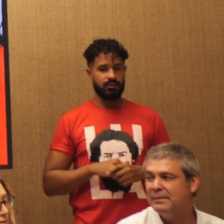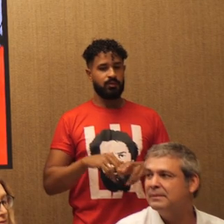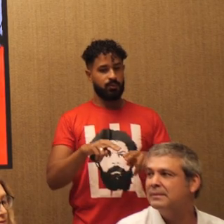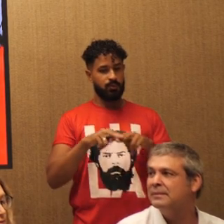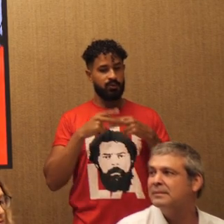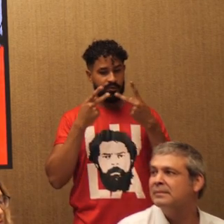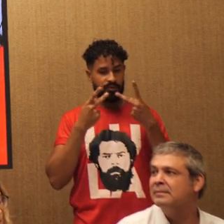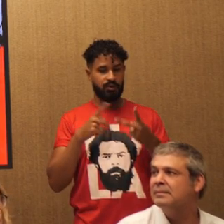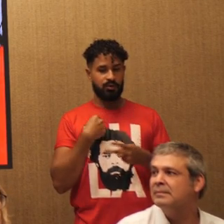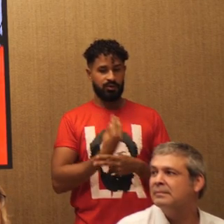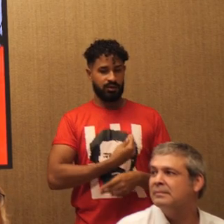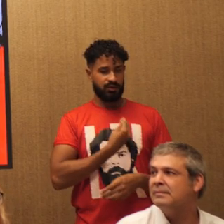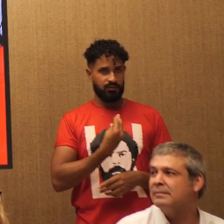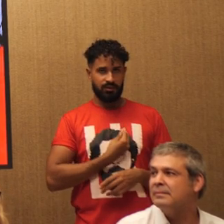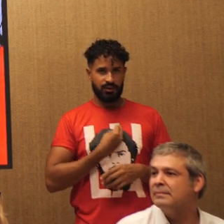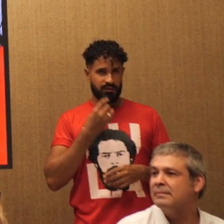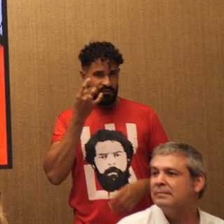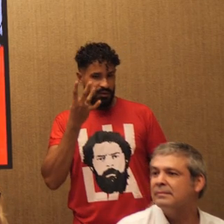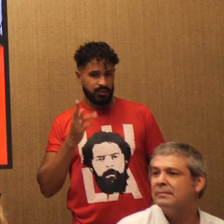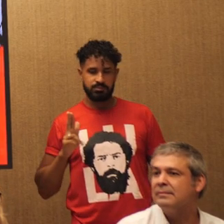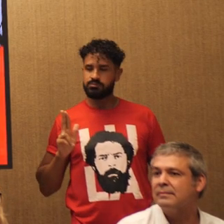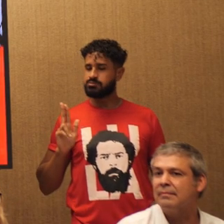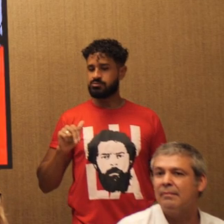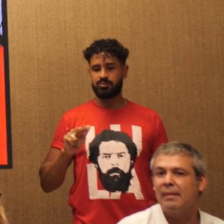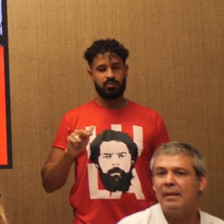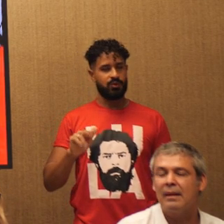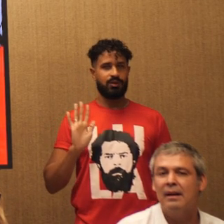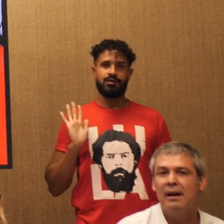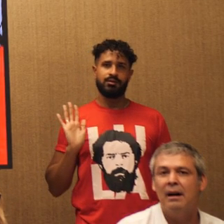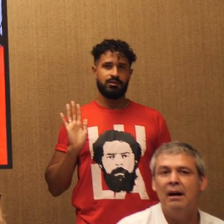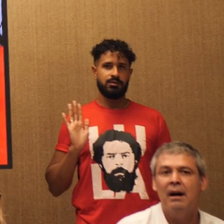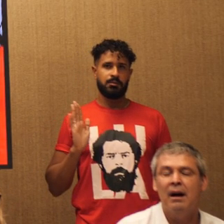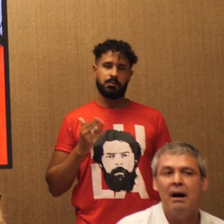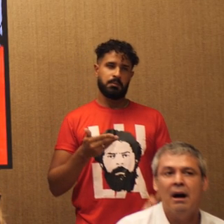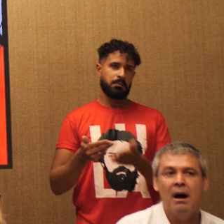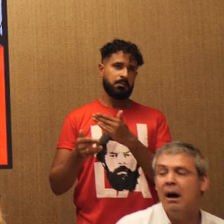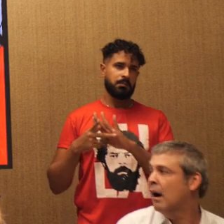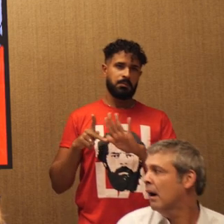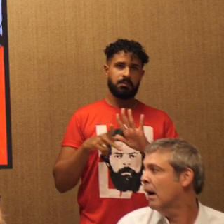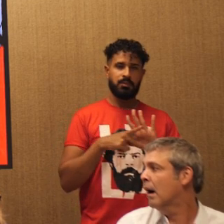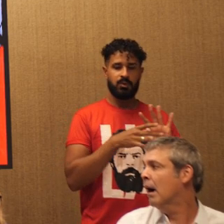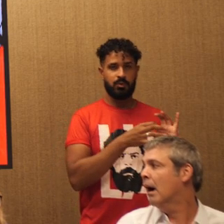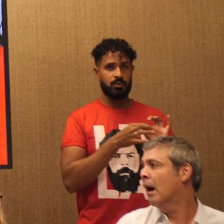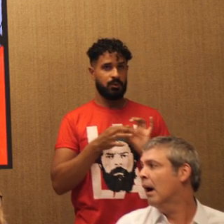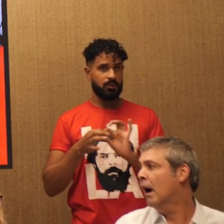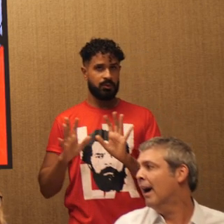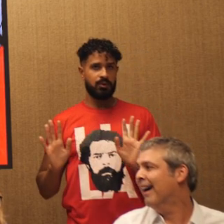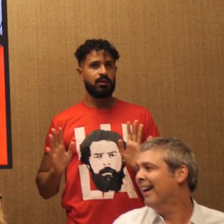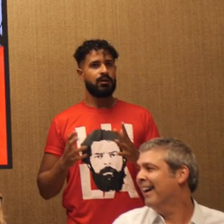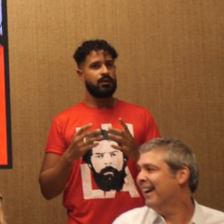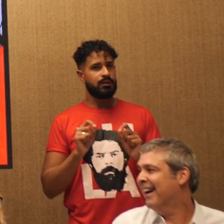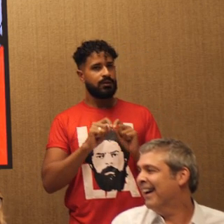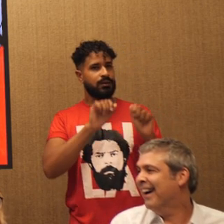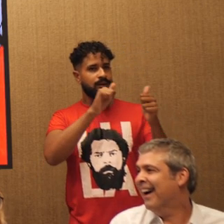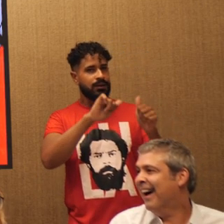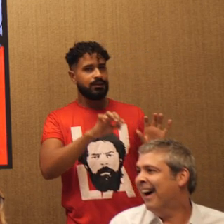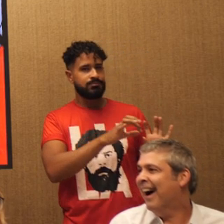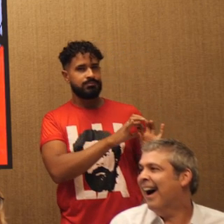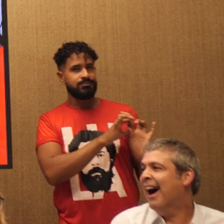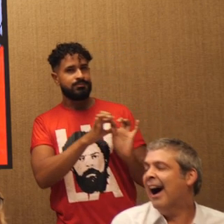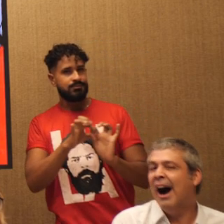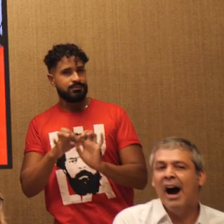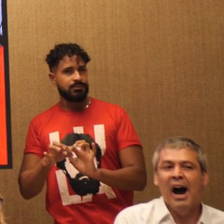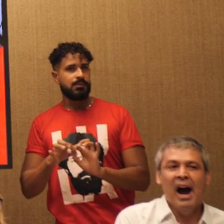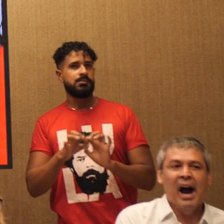isso que eu falo, a nossa vida nunca vai ser fácil. Seja lá qual for o cenário, faça análise de